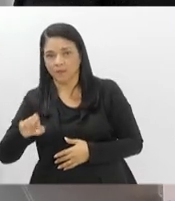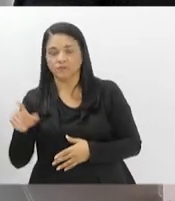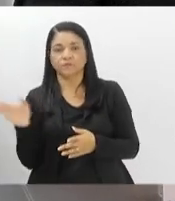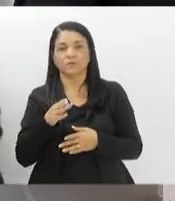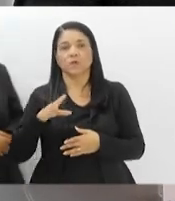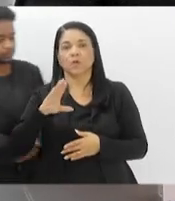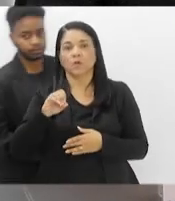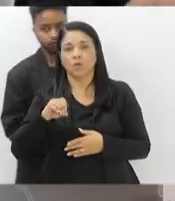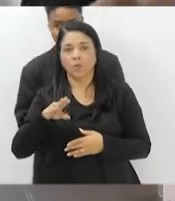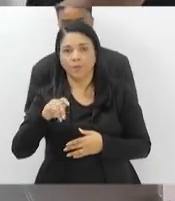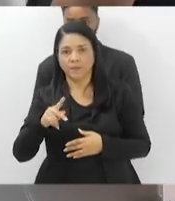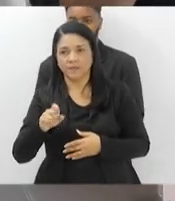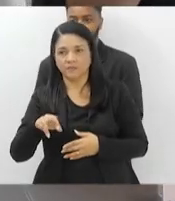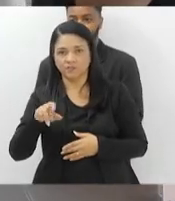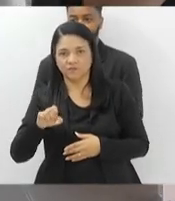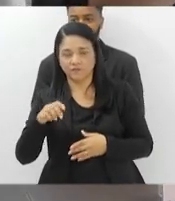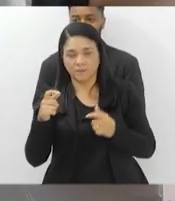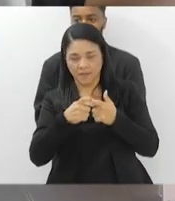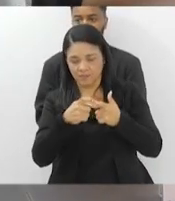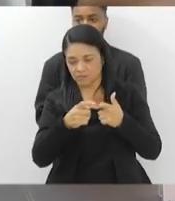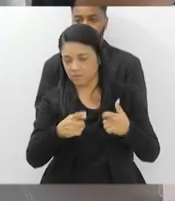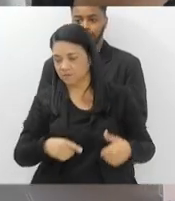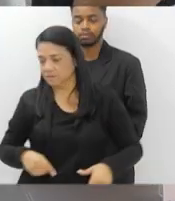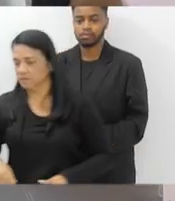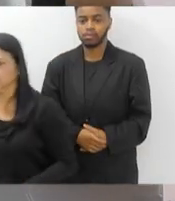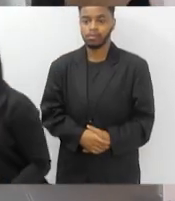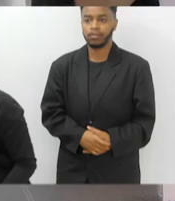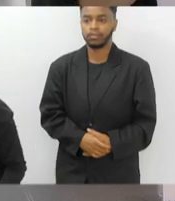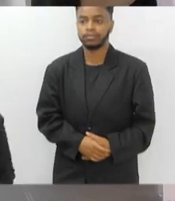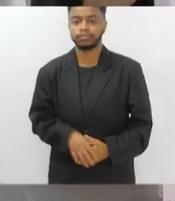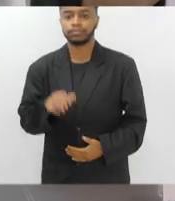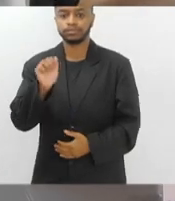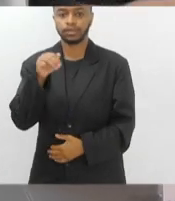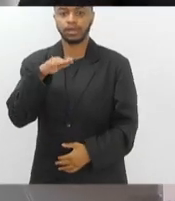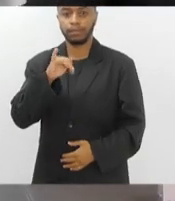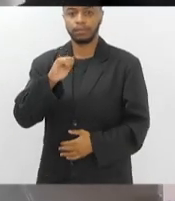de trabalho médico do Rio e limitada a000